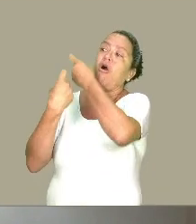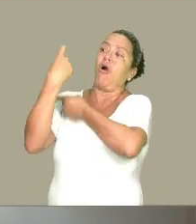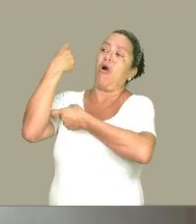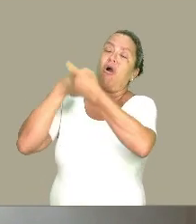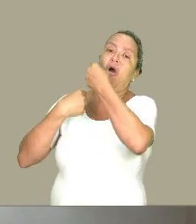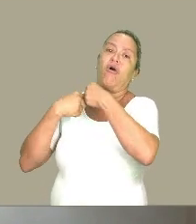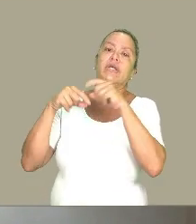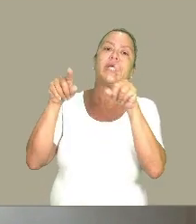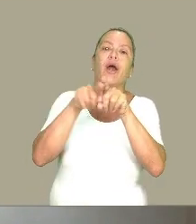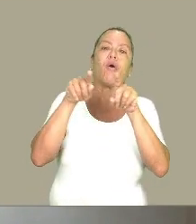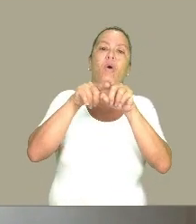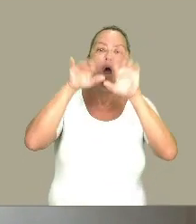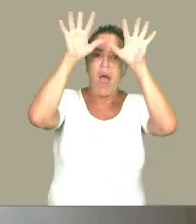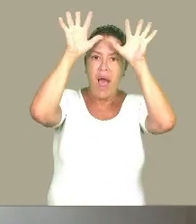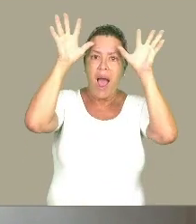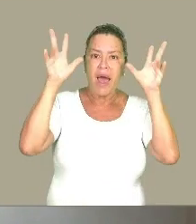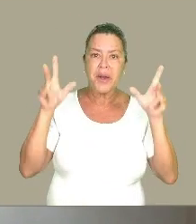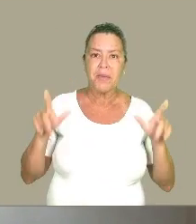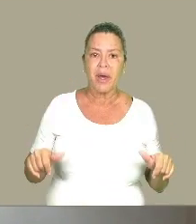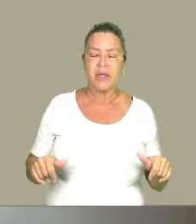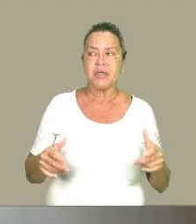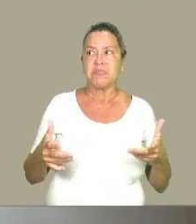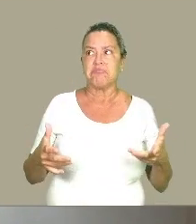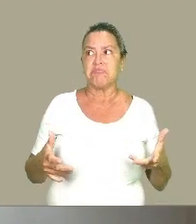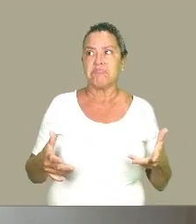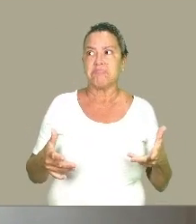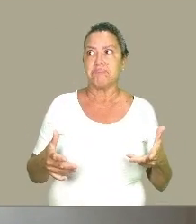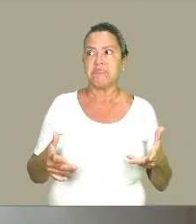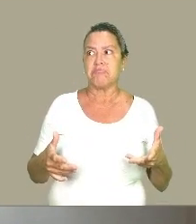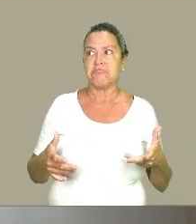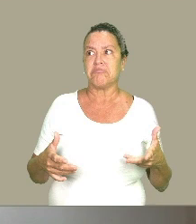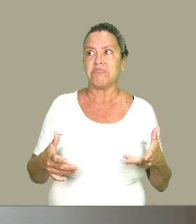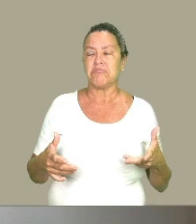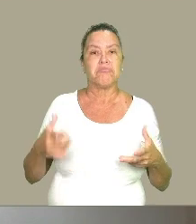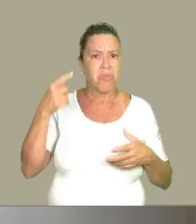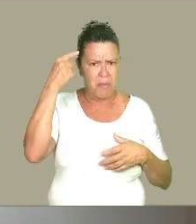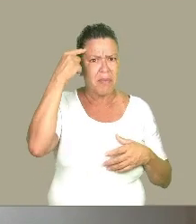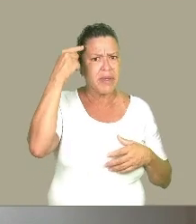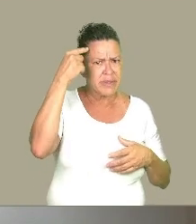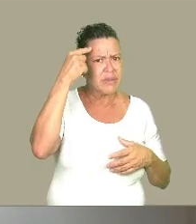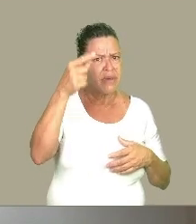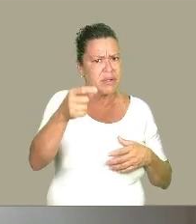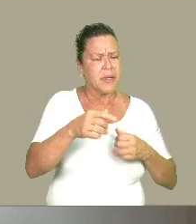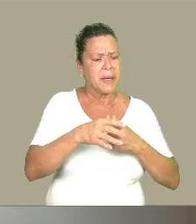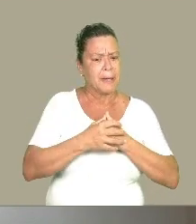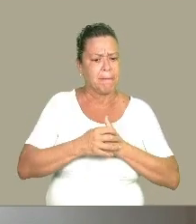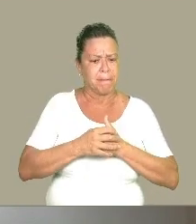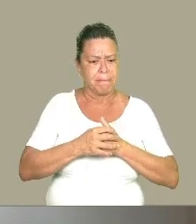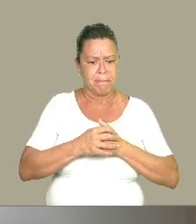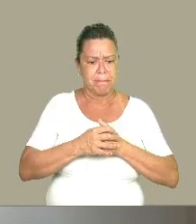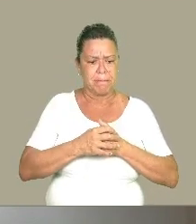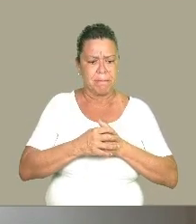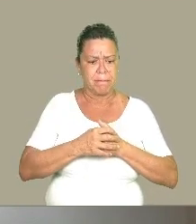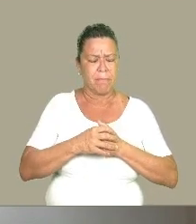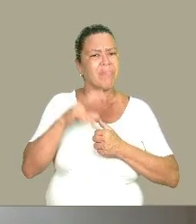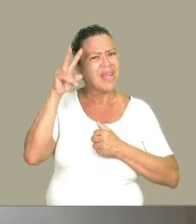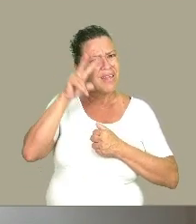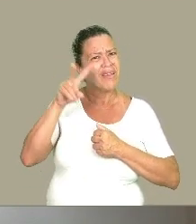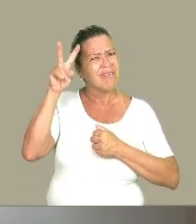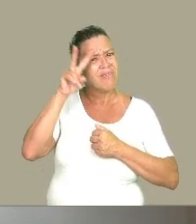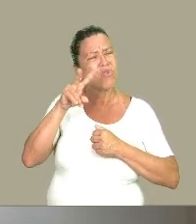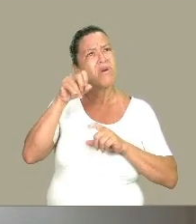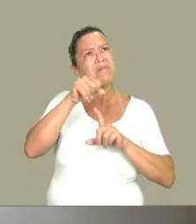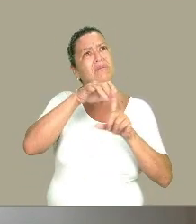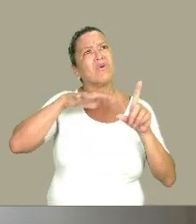animais. Bom, a gente tem muita coisa para pensar sobre isso, né? Se a gente for olhar a história da